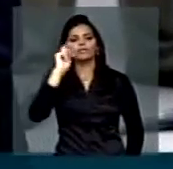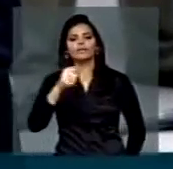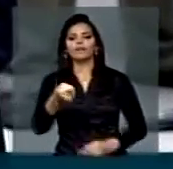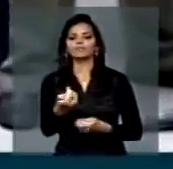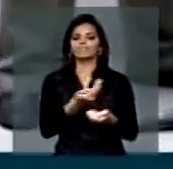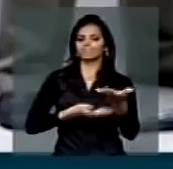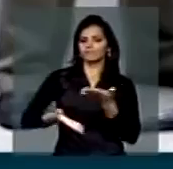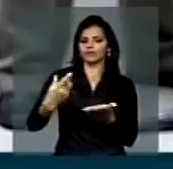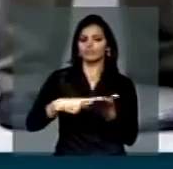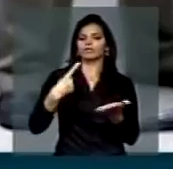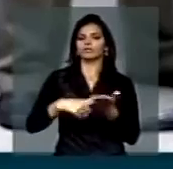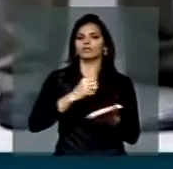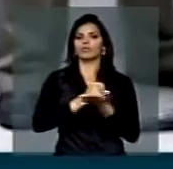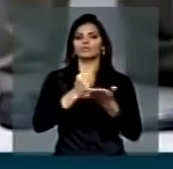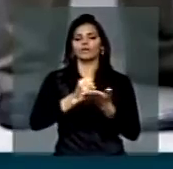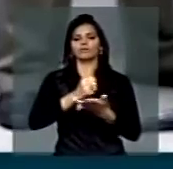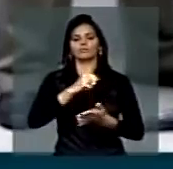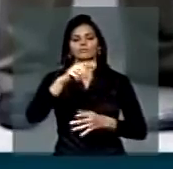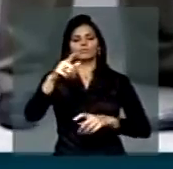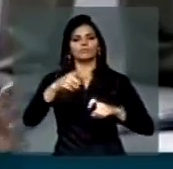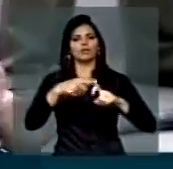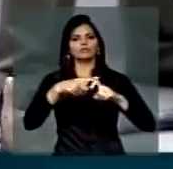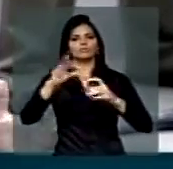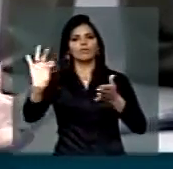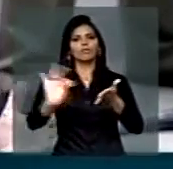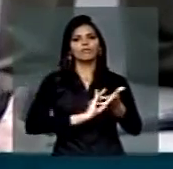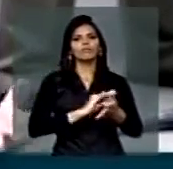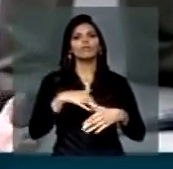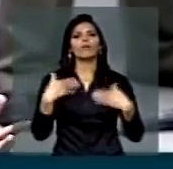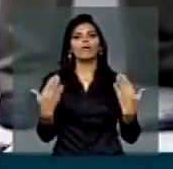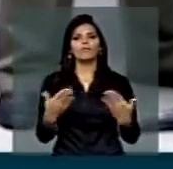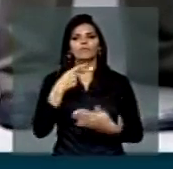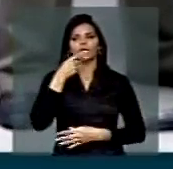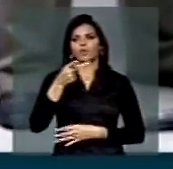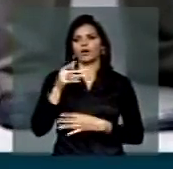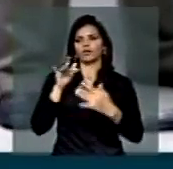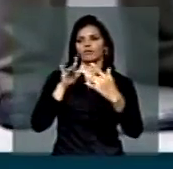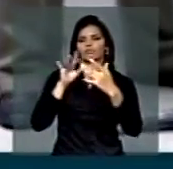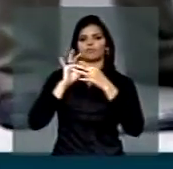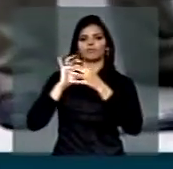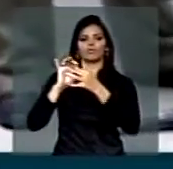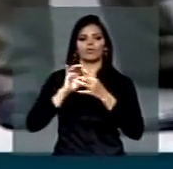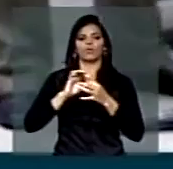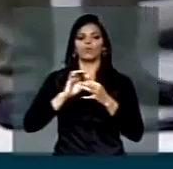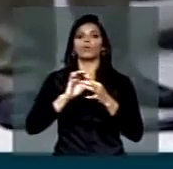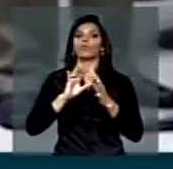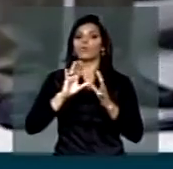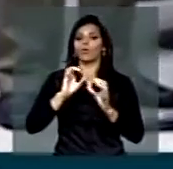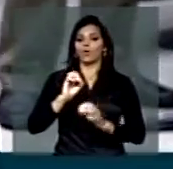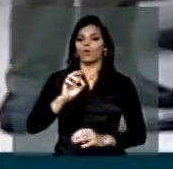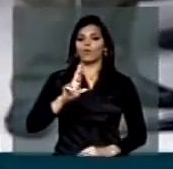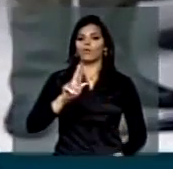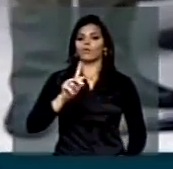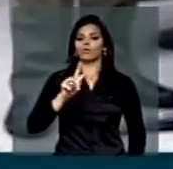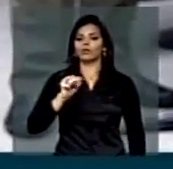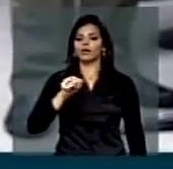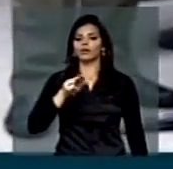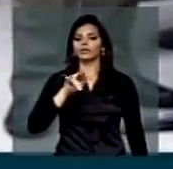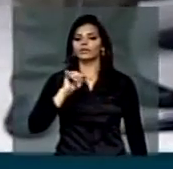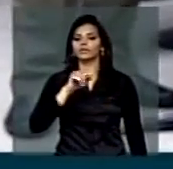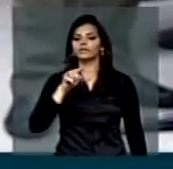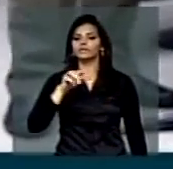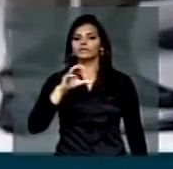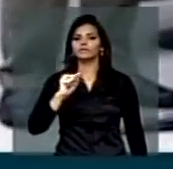é o contrato assinado com esses médicos? Porque dizia-se que era uma coisa ligada à Organização Pan-Americana de Saúde, e o que foi lido aqui ontem